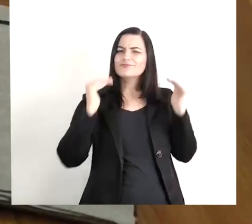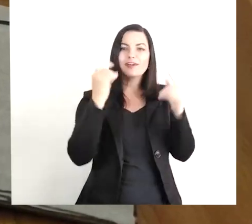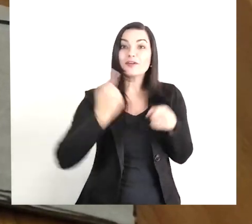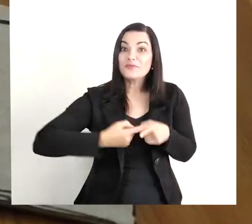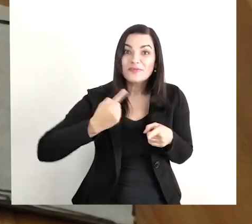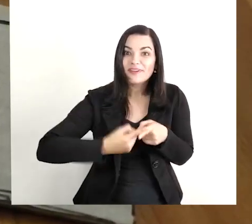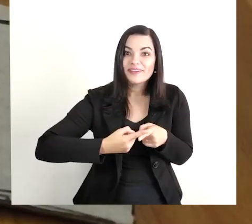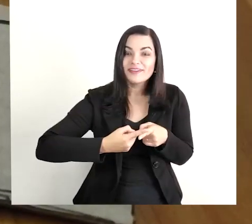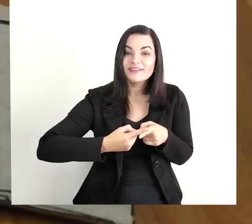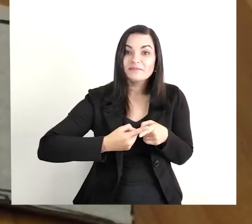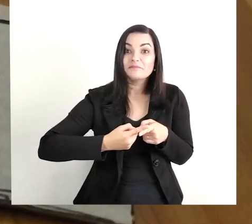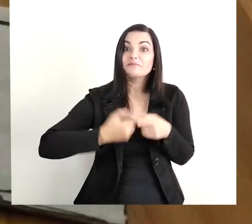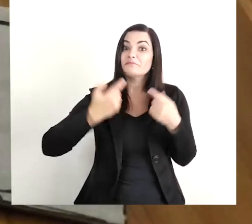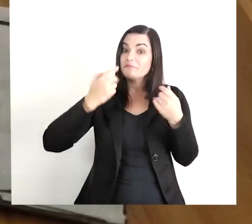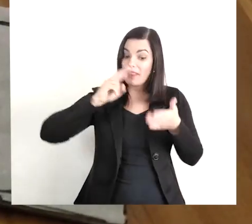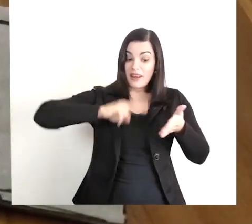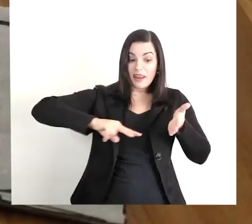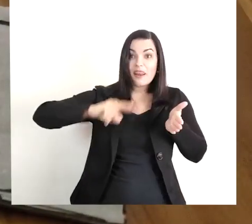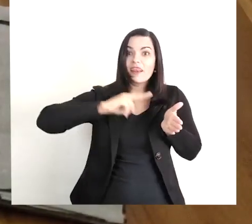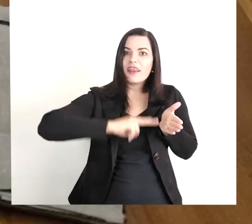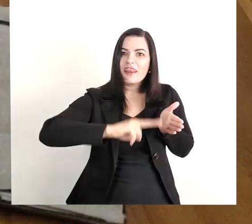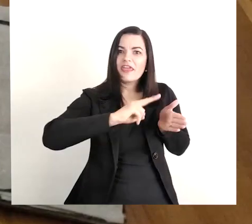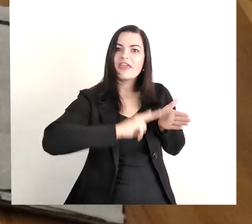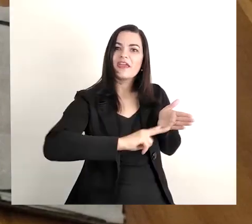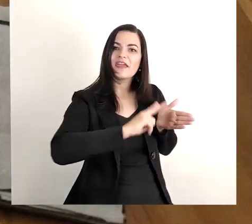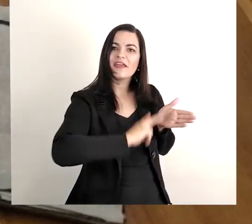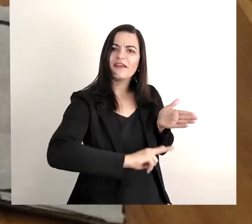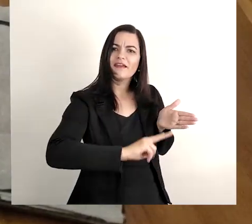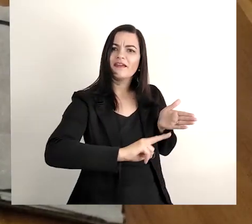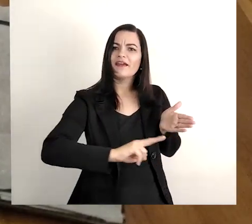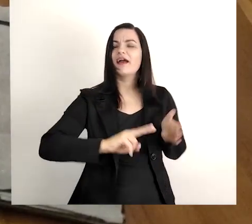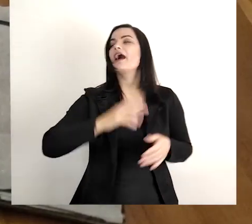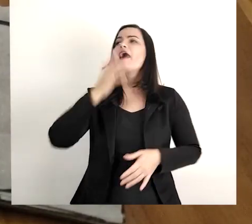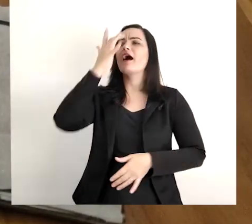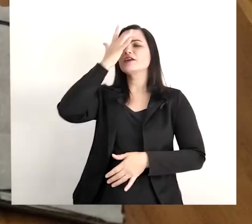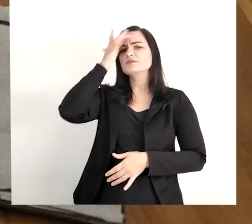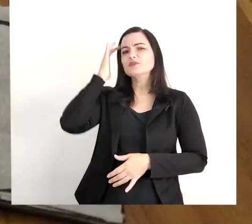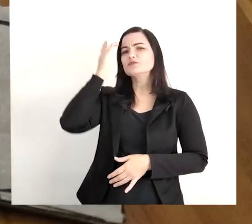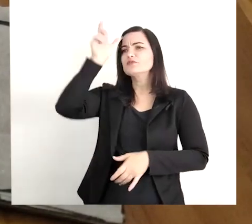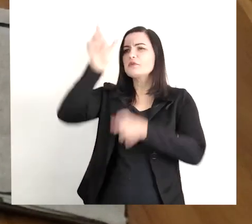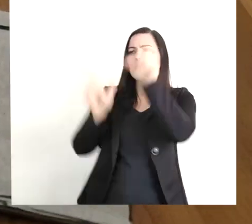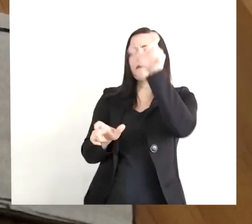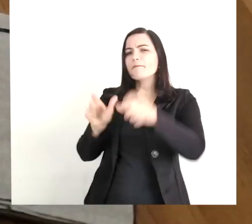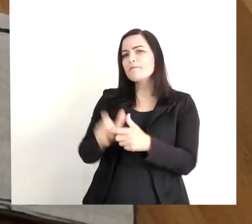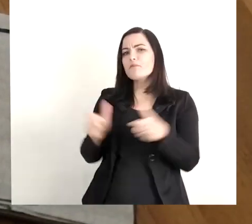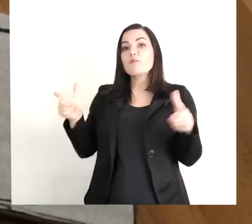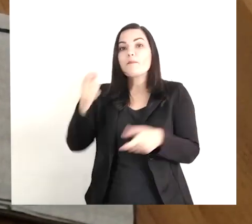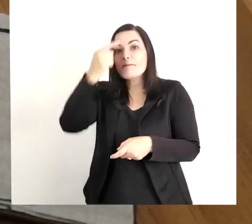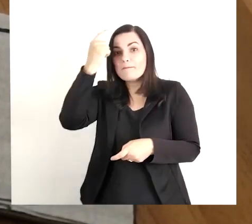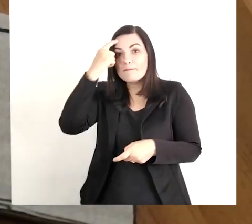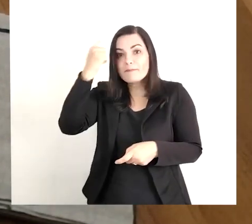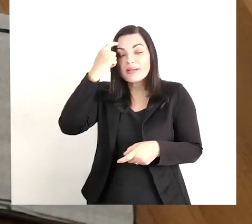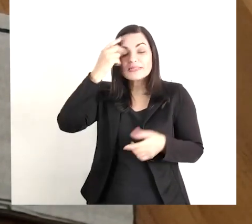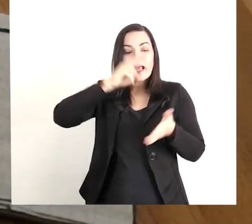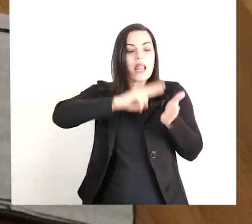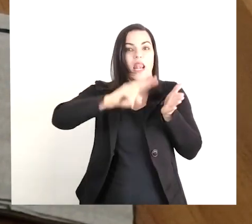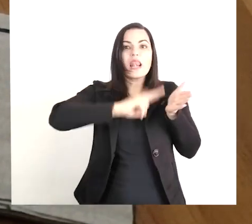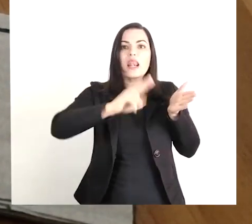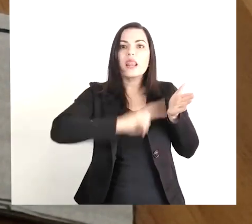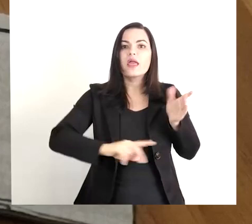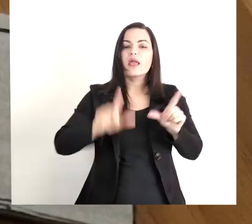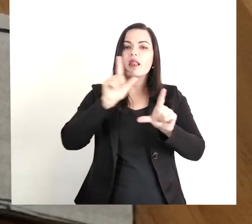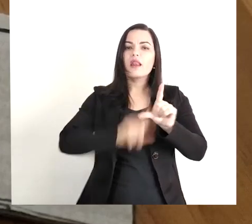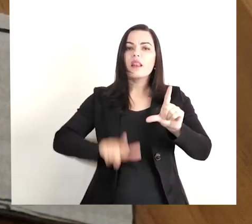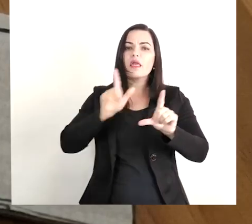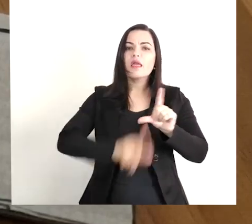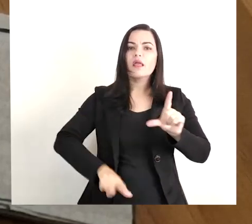a gente faz leitura. Tem gente que acha que a gente só lê as letras, mas a gente lê imagens. Aliás, tem livros que nem